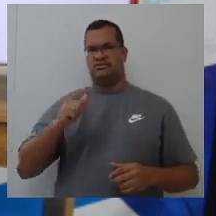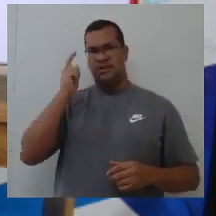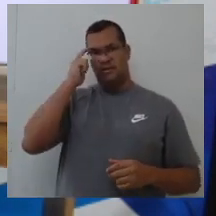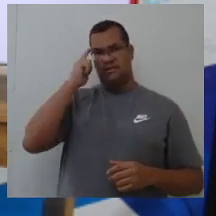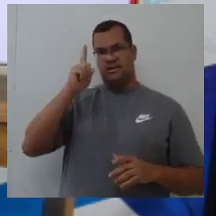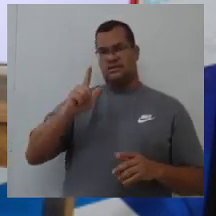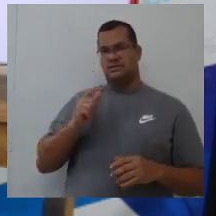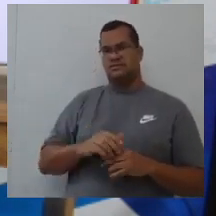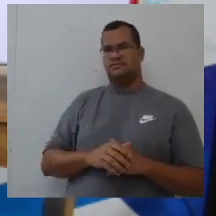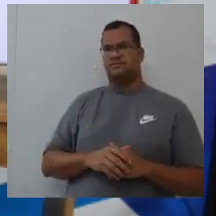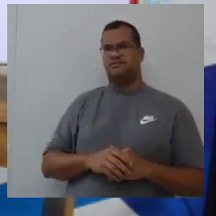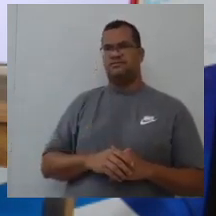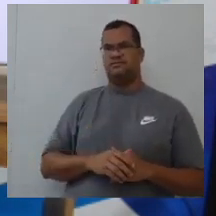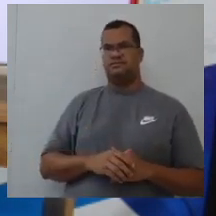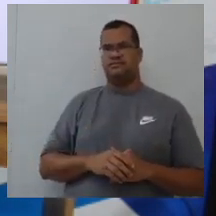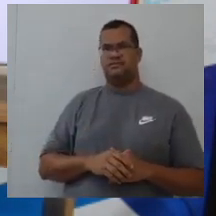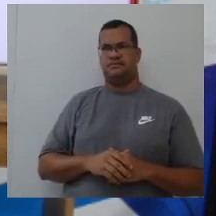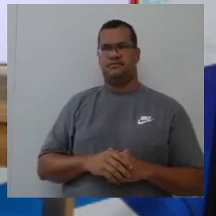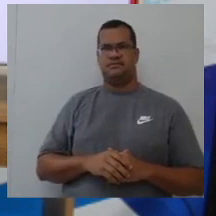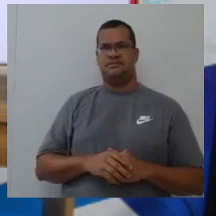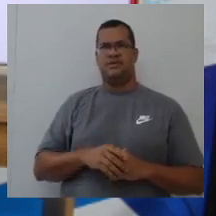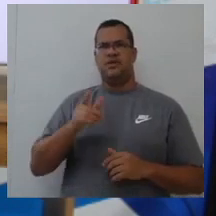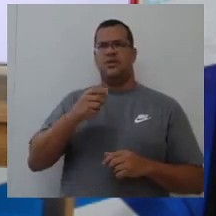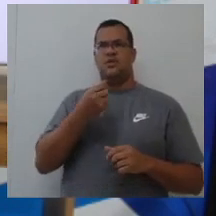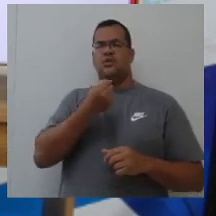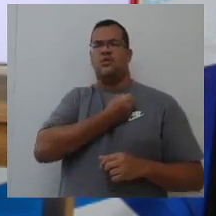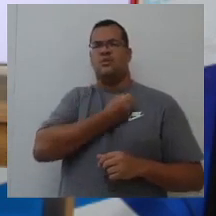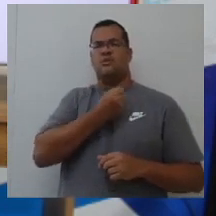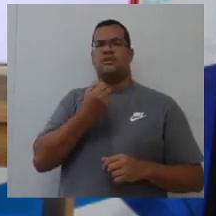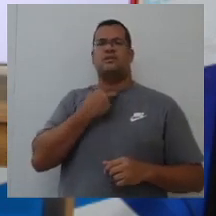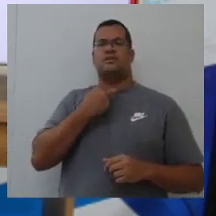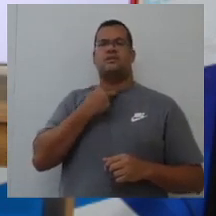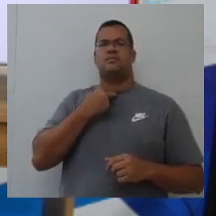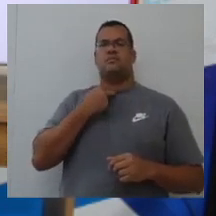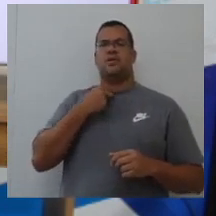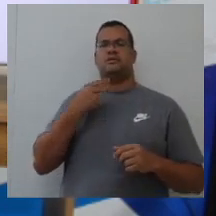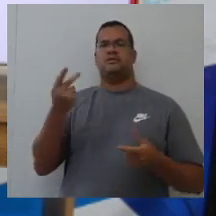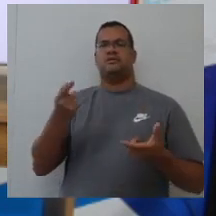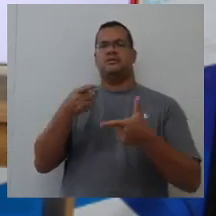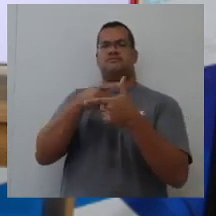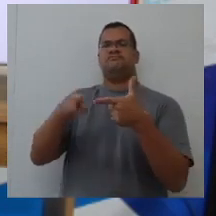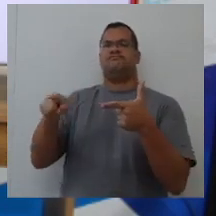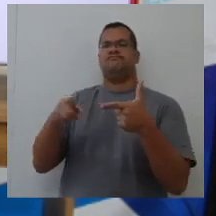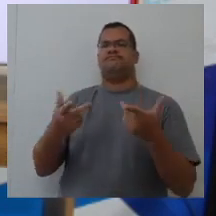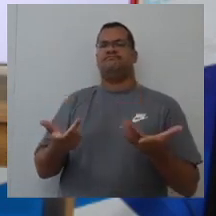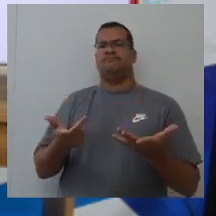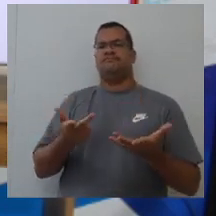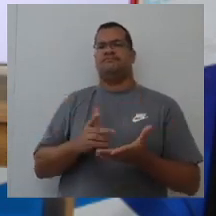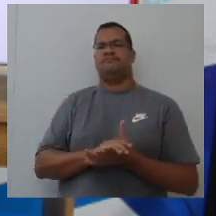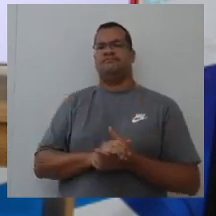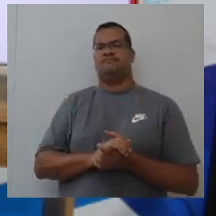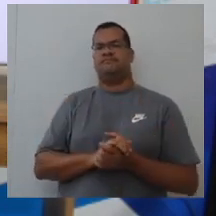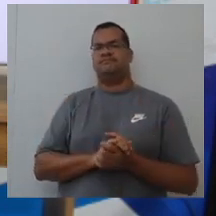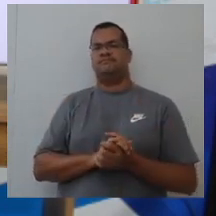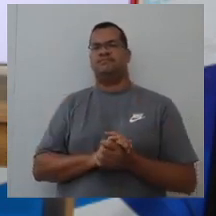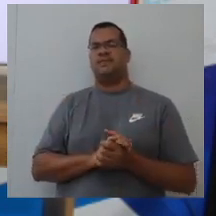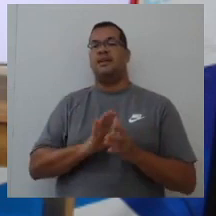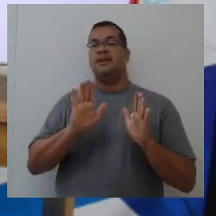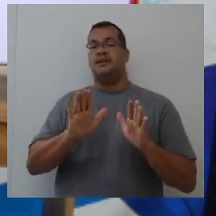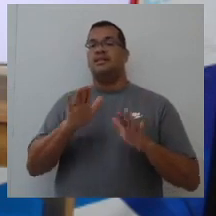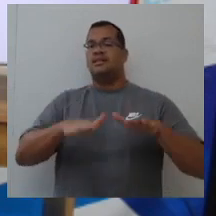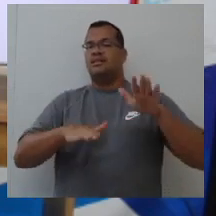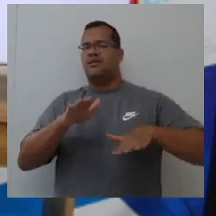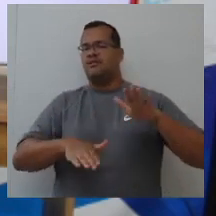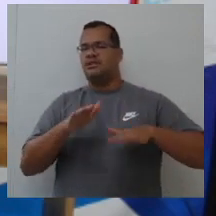que é um número que não pode ser quebrado. Eu não sei se o meu amigo tradutor pode arrumar outra ideia, mas o